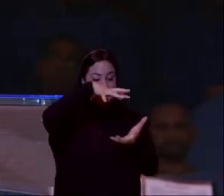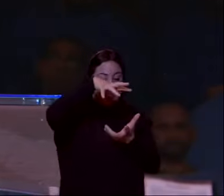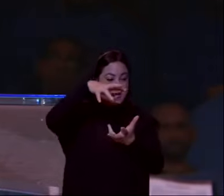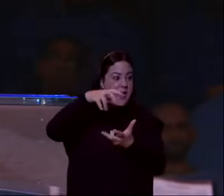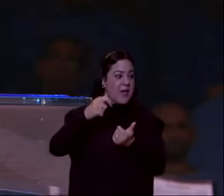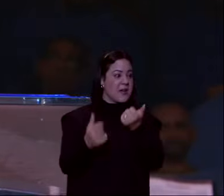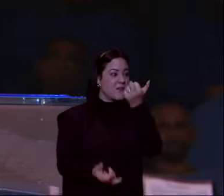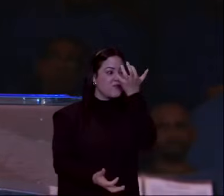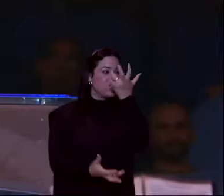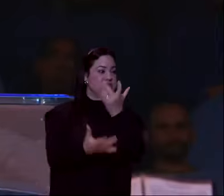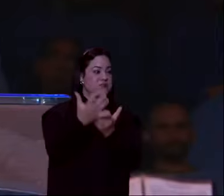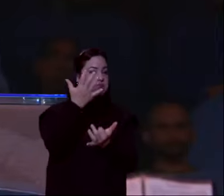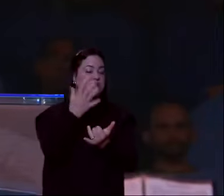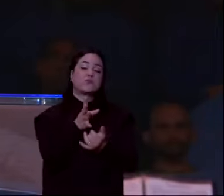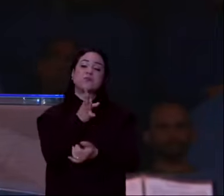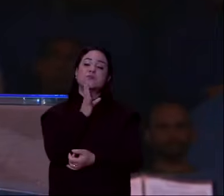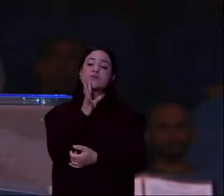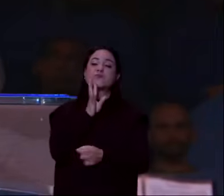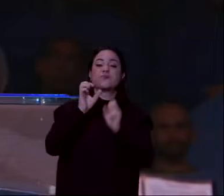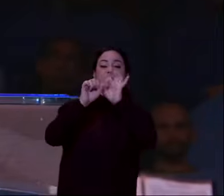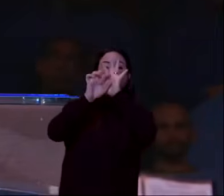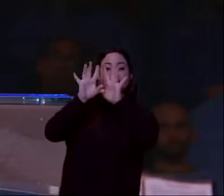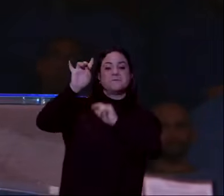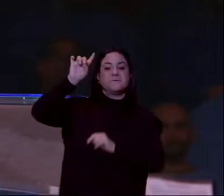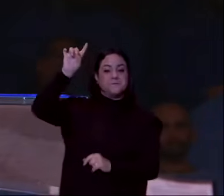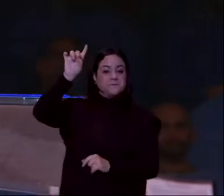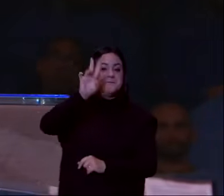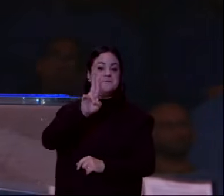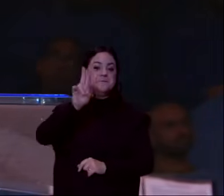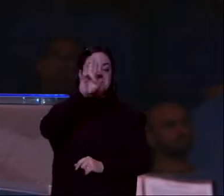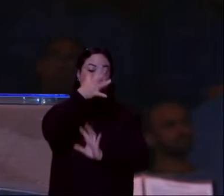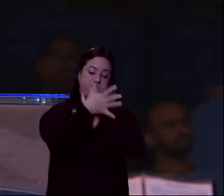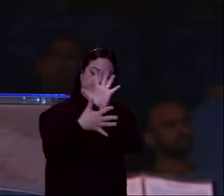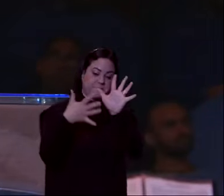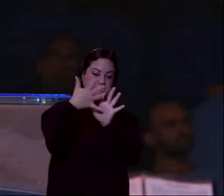o conhecimento da sua glória, e Ele usaria a boca